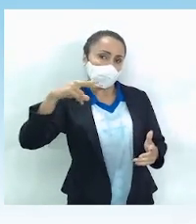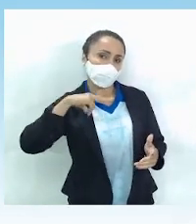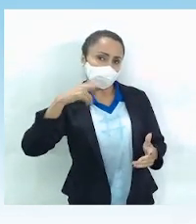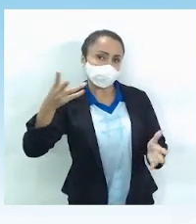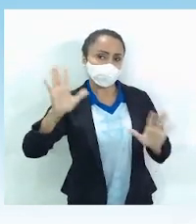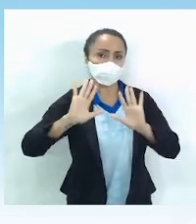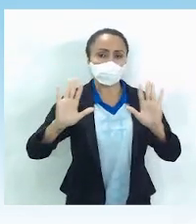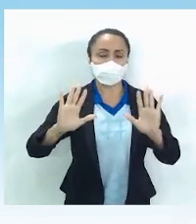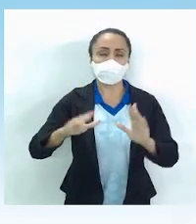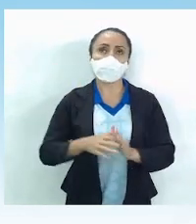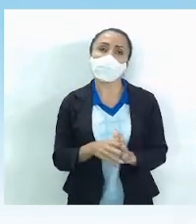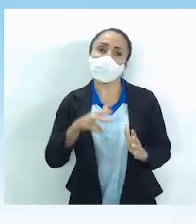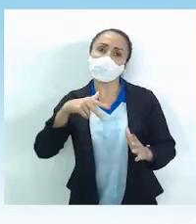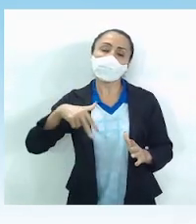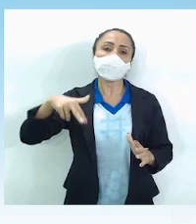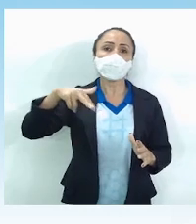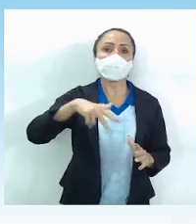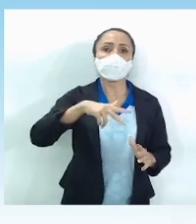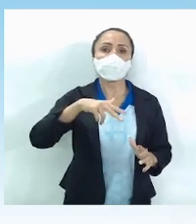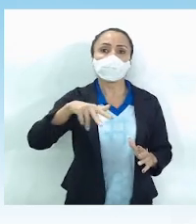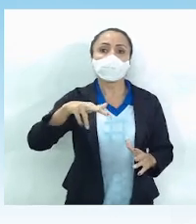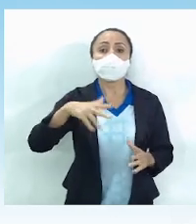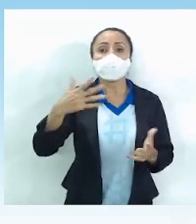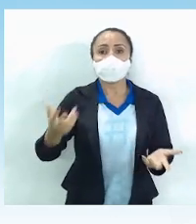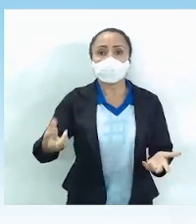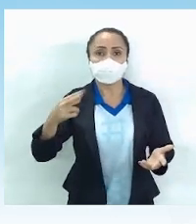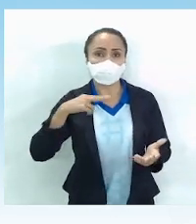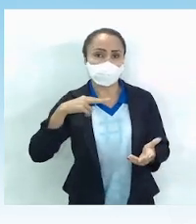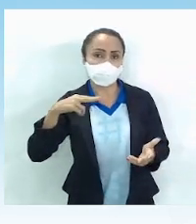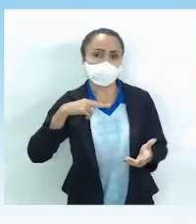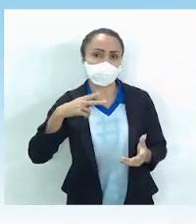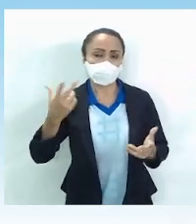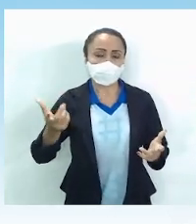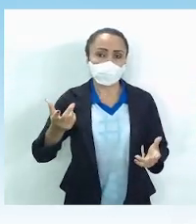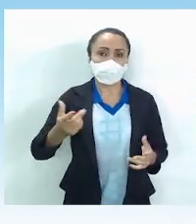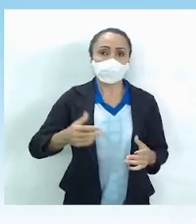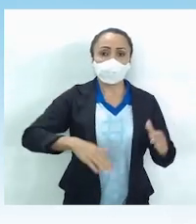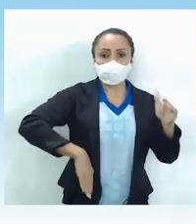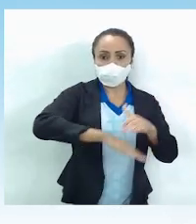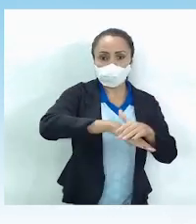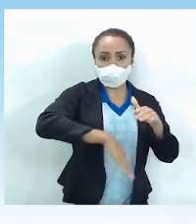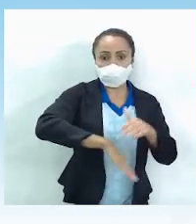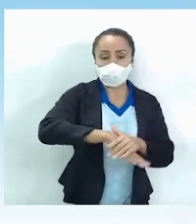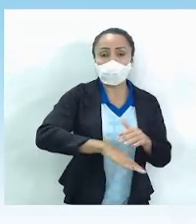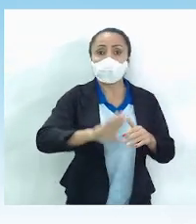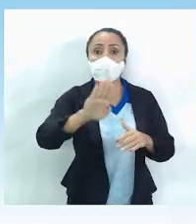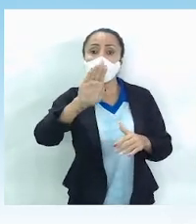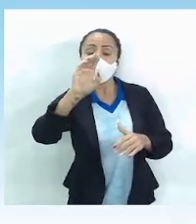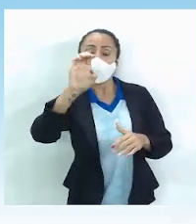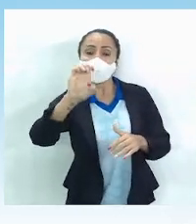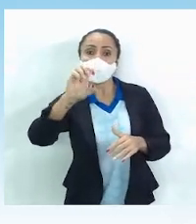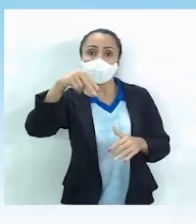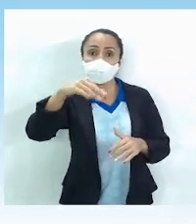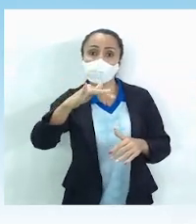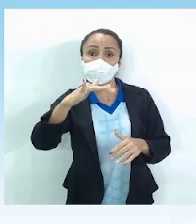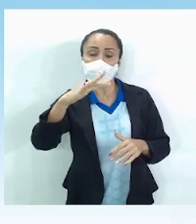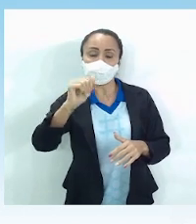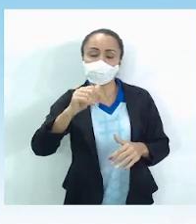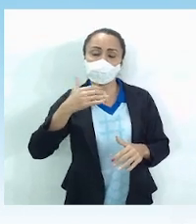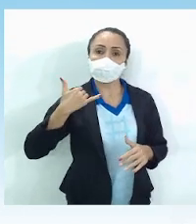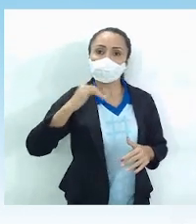em Portugal. Aí o meu time português, o Benfica, vai jogar na Itália, em